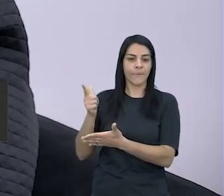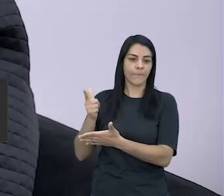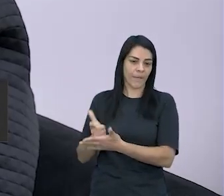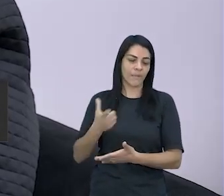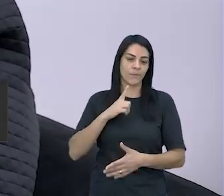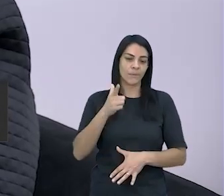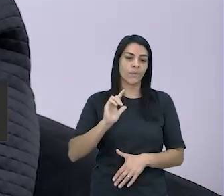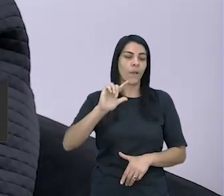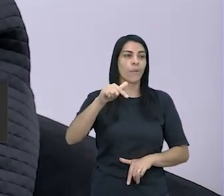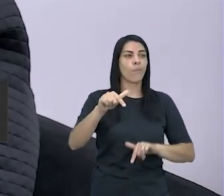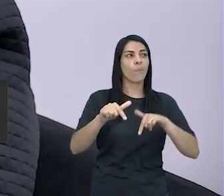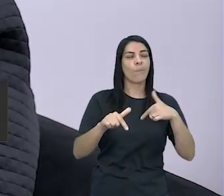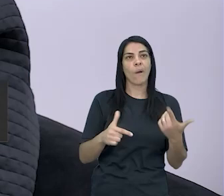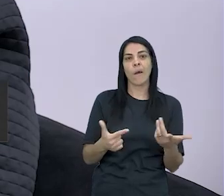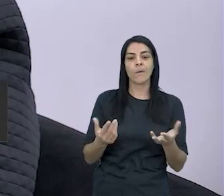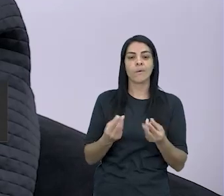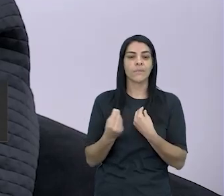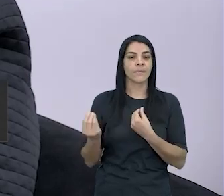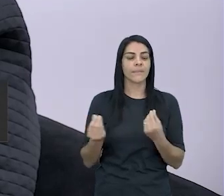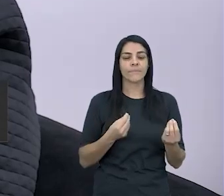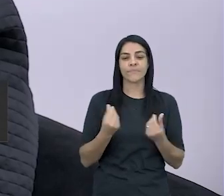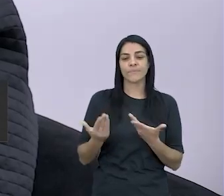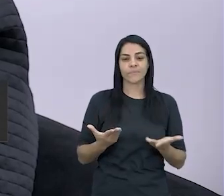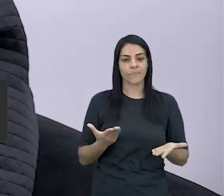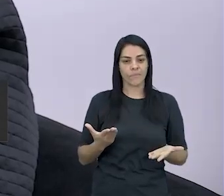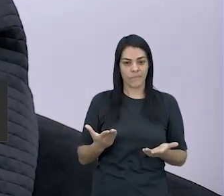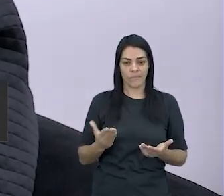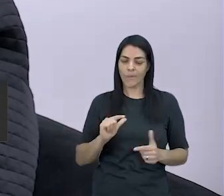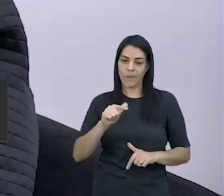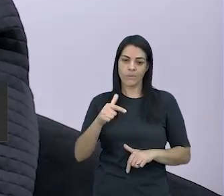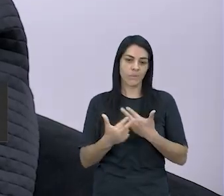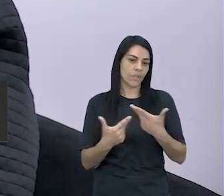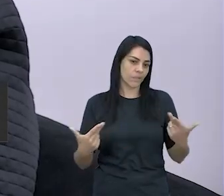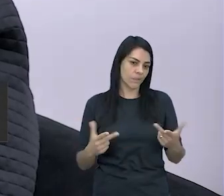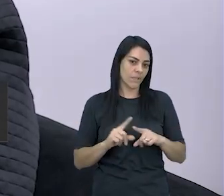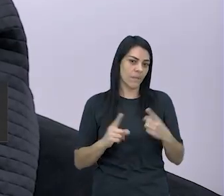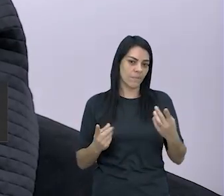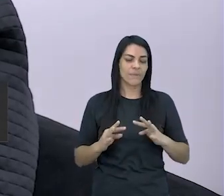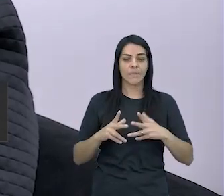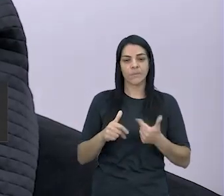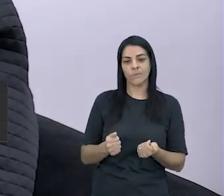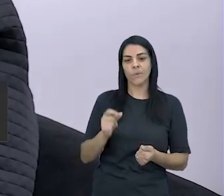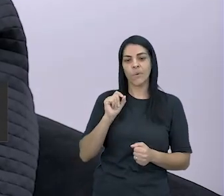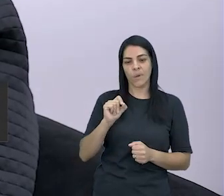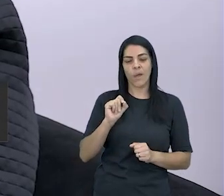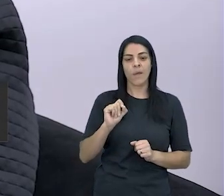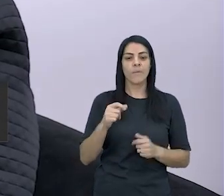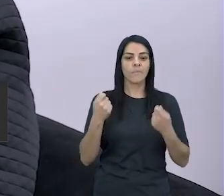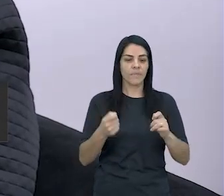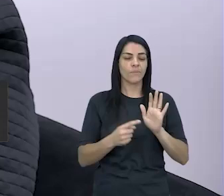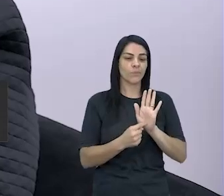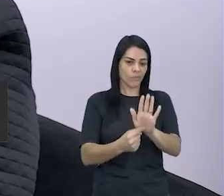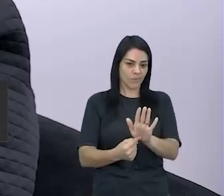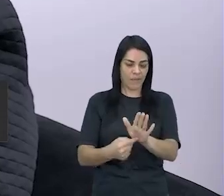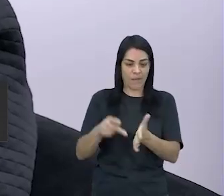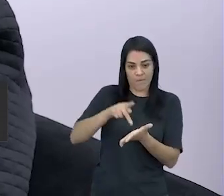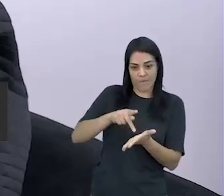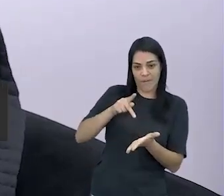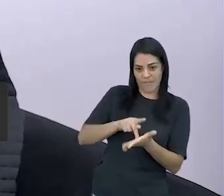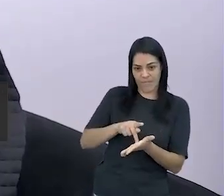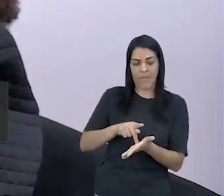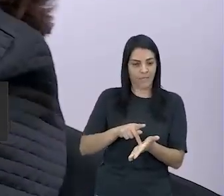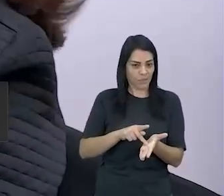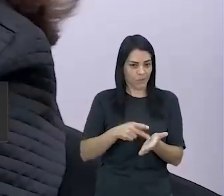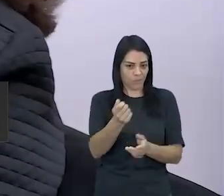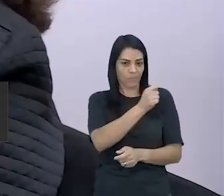uma outra, usar para outras coisas. Então é tudo isso, mostrar muito a realidade do que hoje,